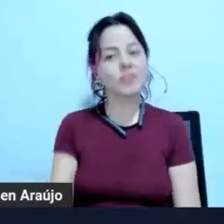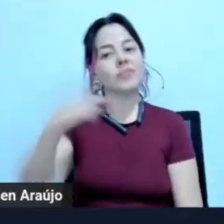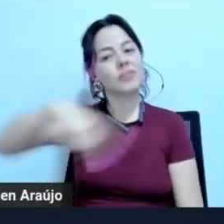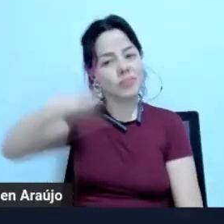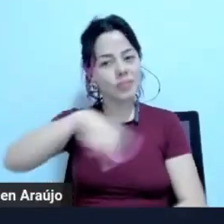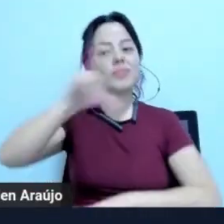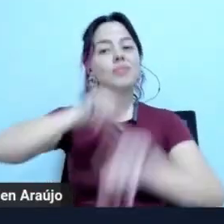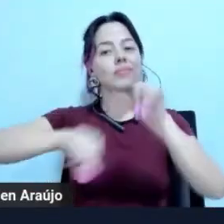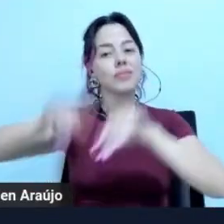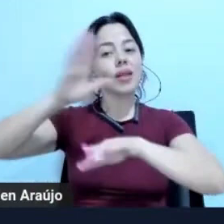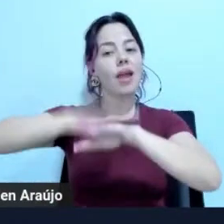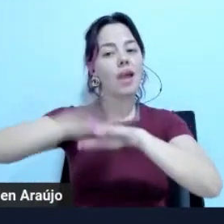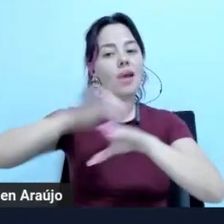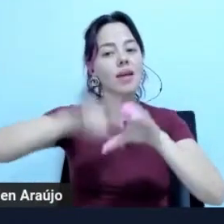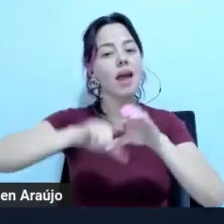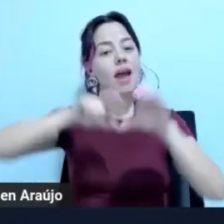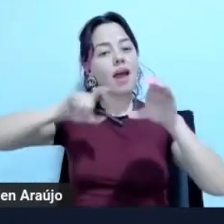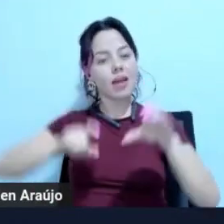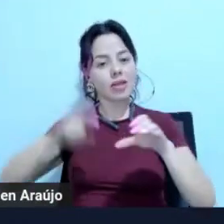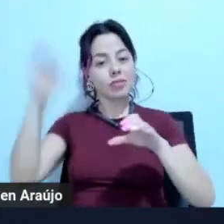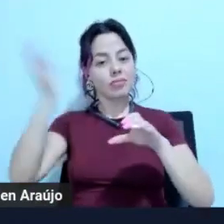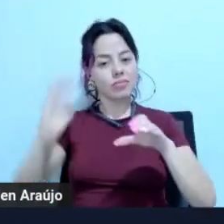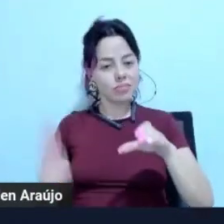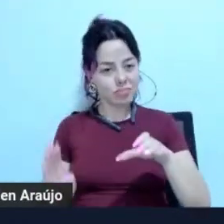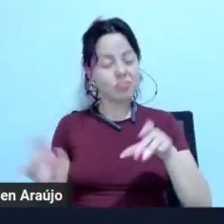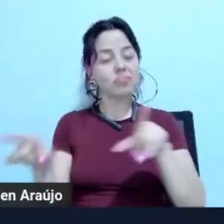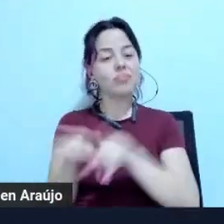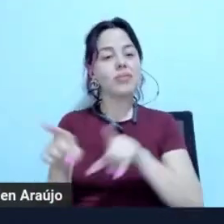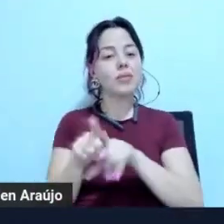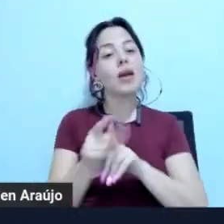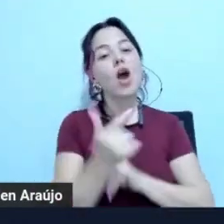autonomia do Brasil versus a autonomia do Banco Central.